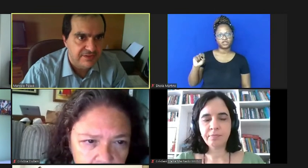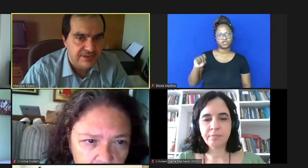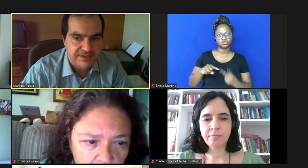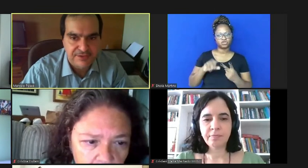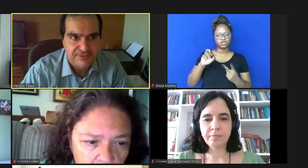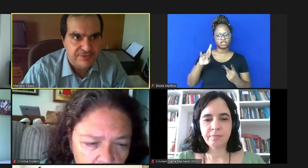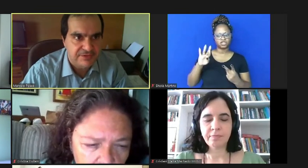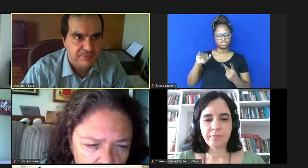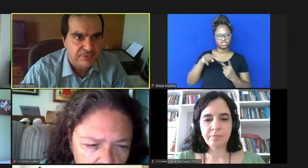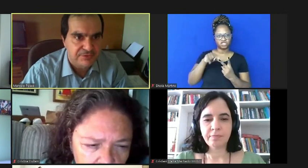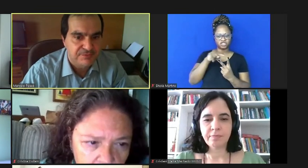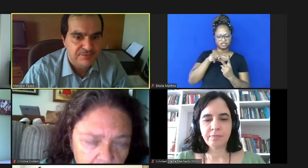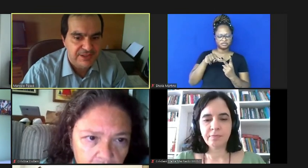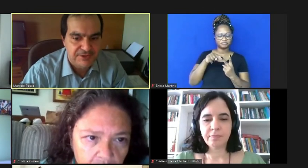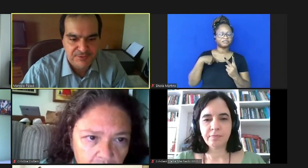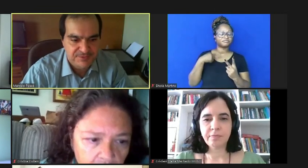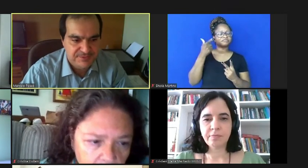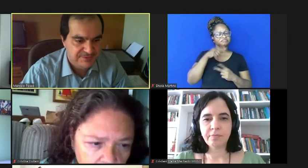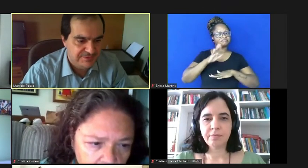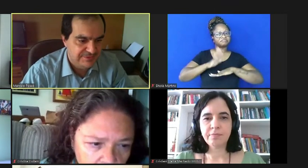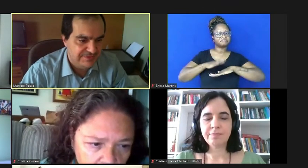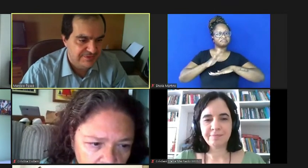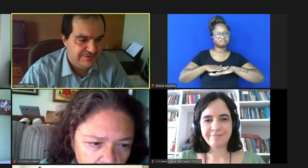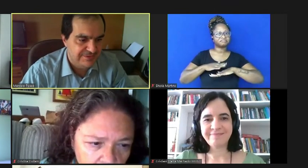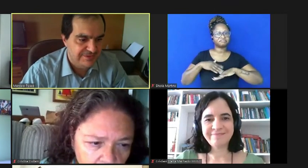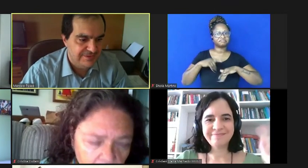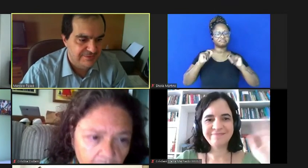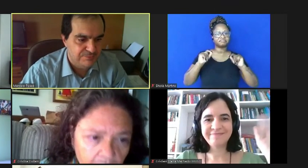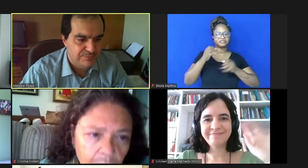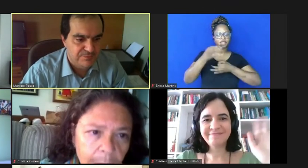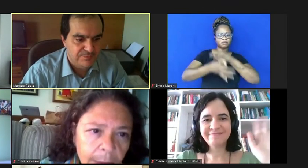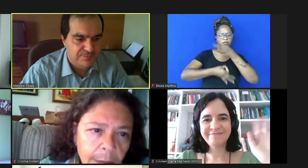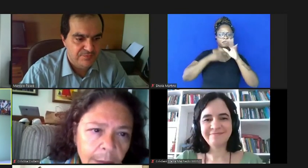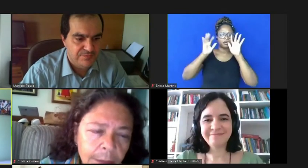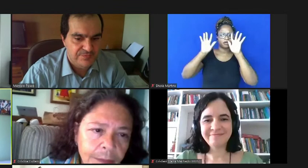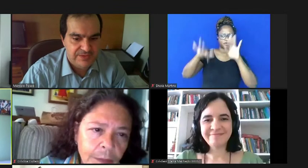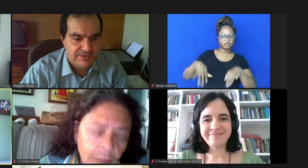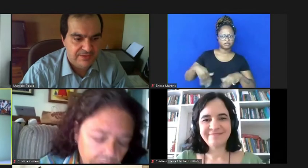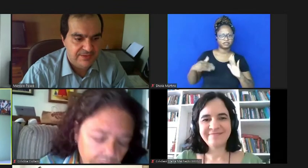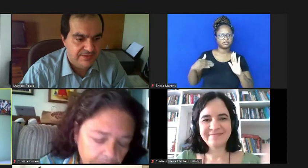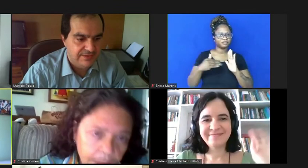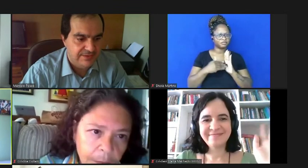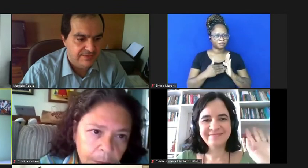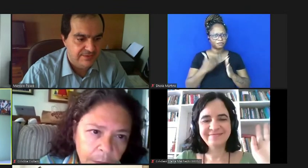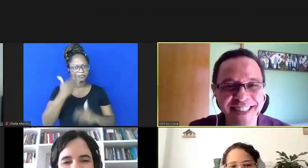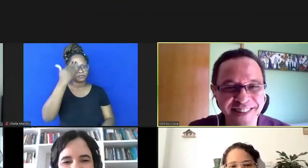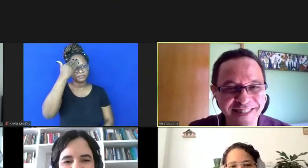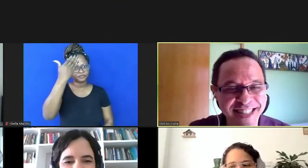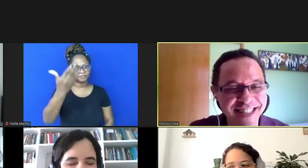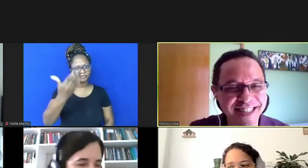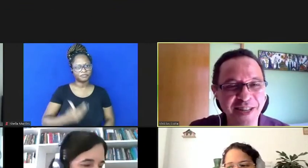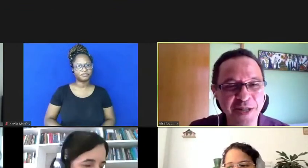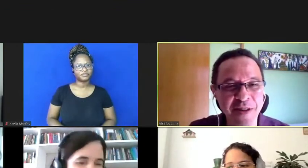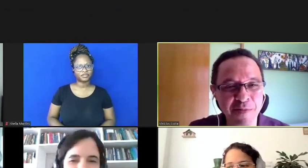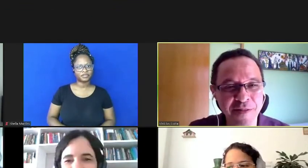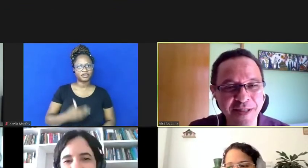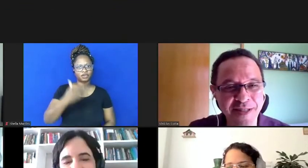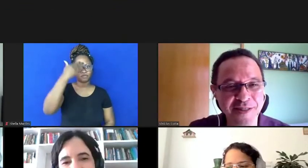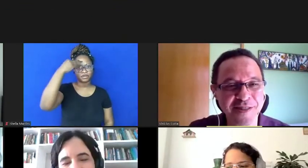palavra para fazer os comentários finais. Obrigado. Muito obrigado,